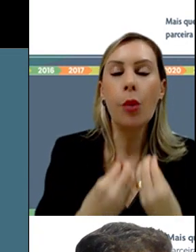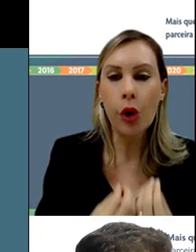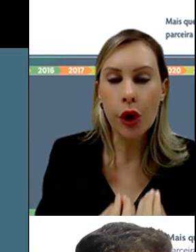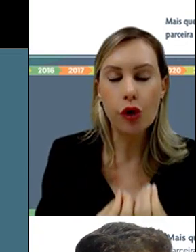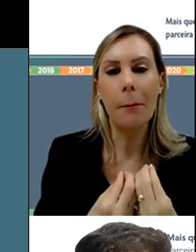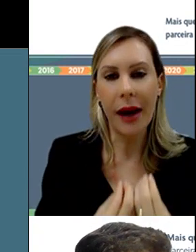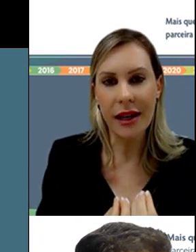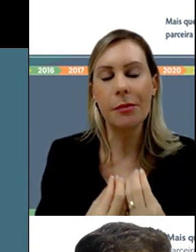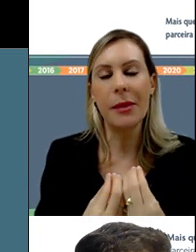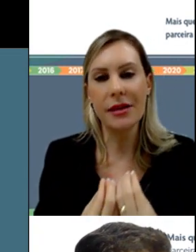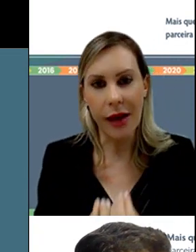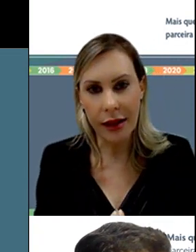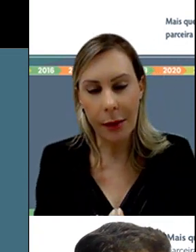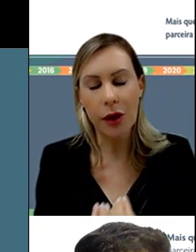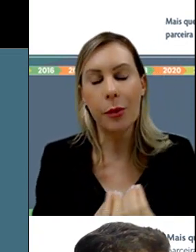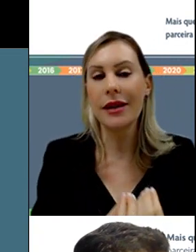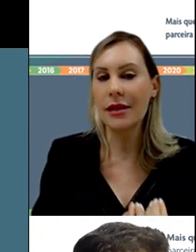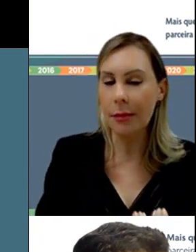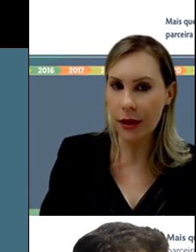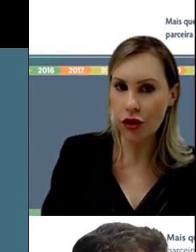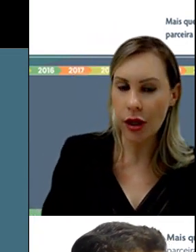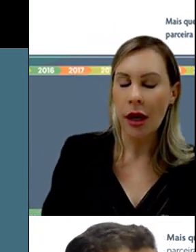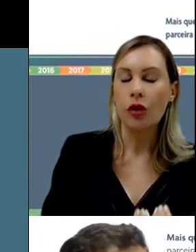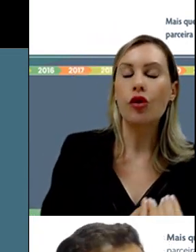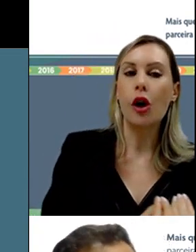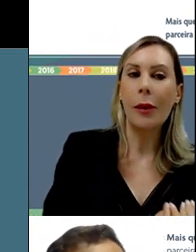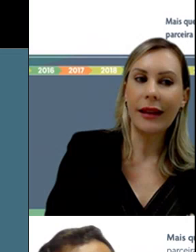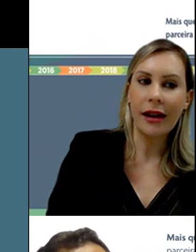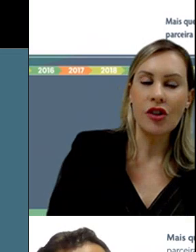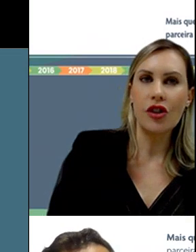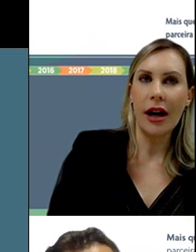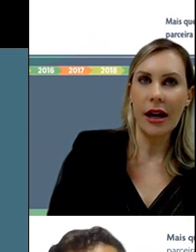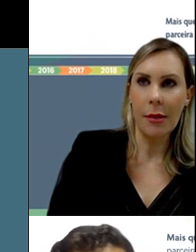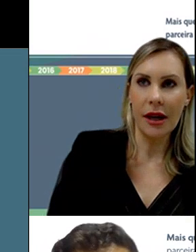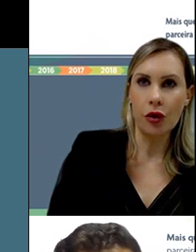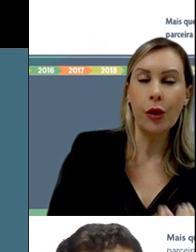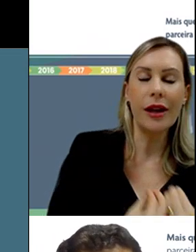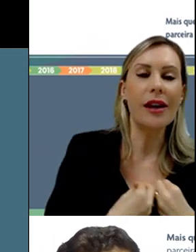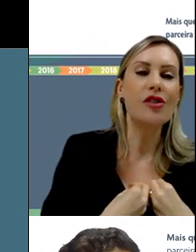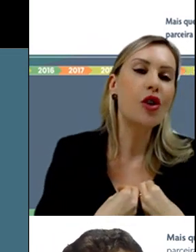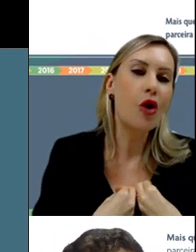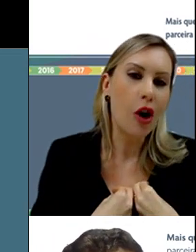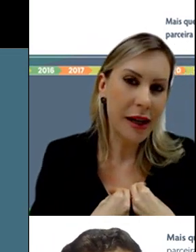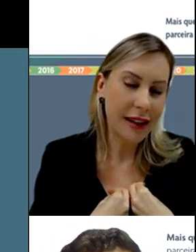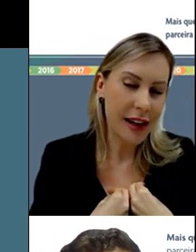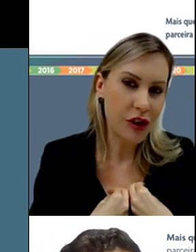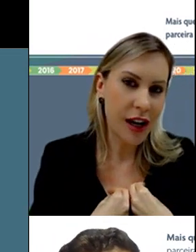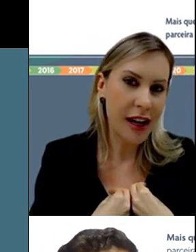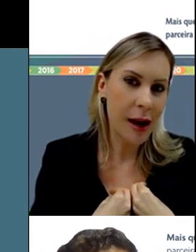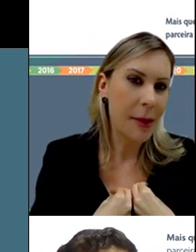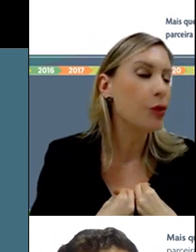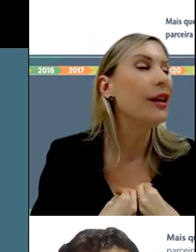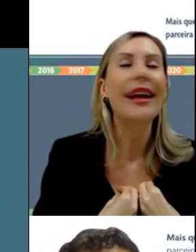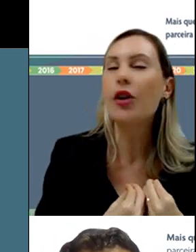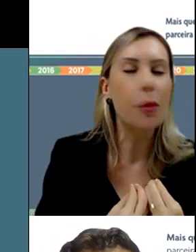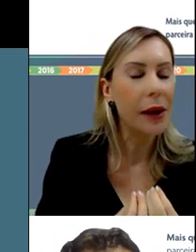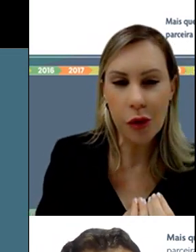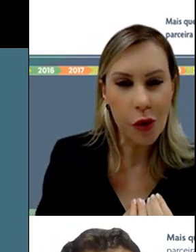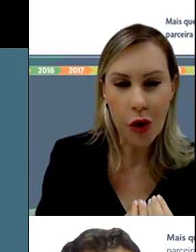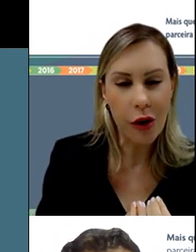fica muito mais pesada para o participante do que uma taxa de carregamento. Por que a gente cobra taxa de